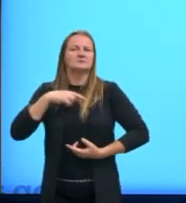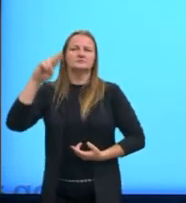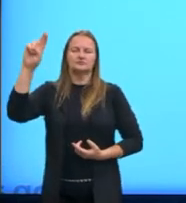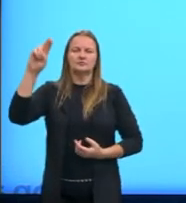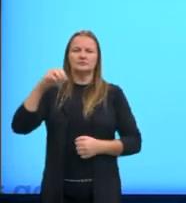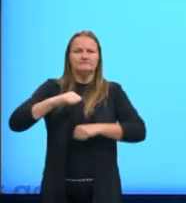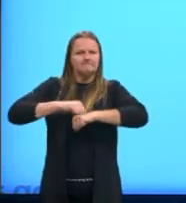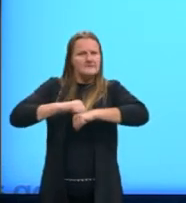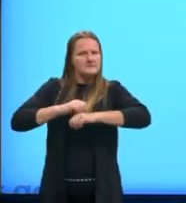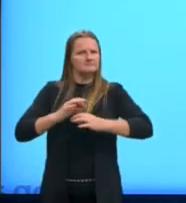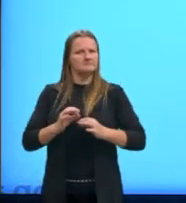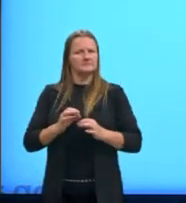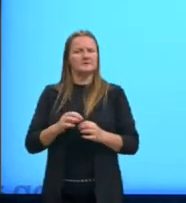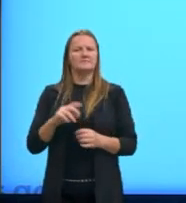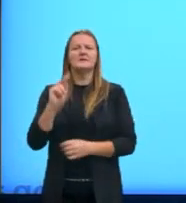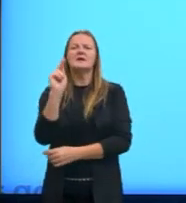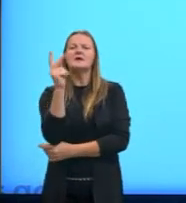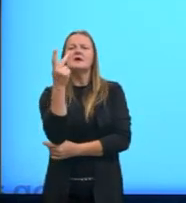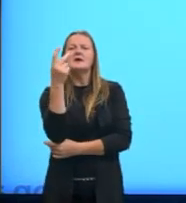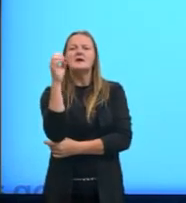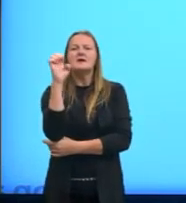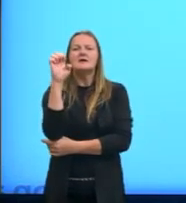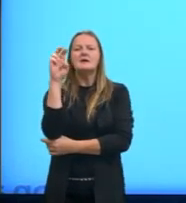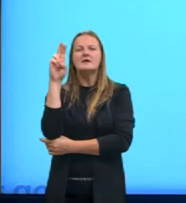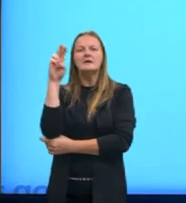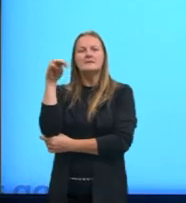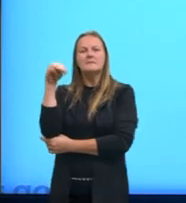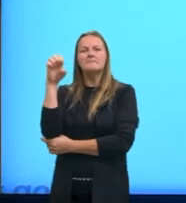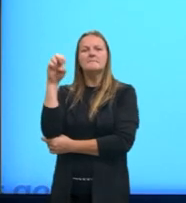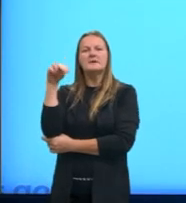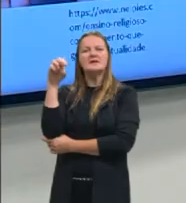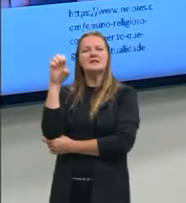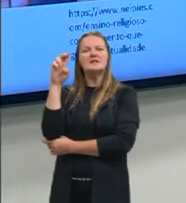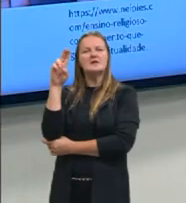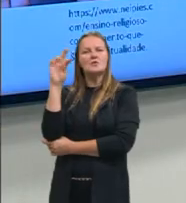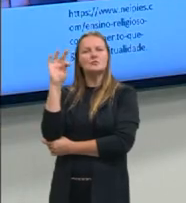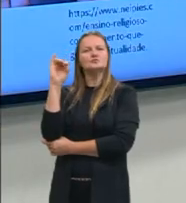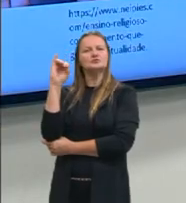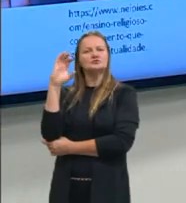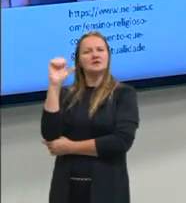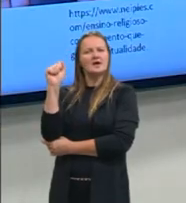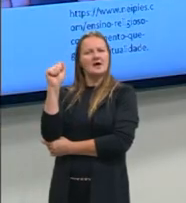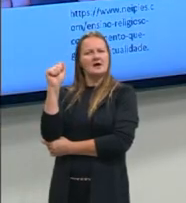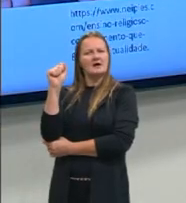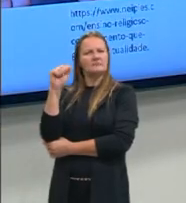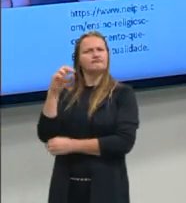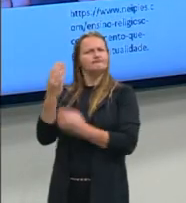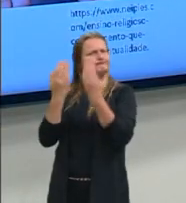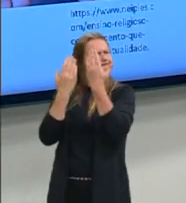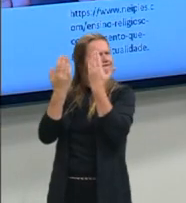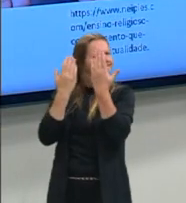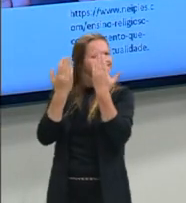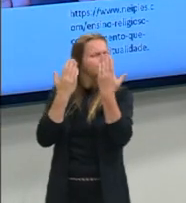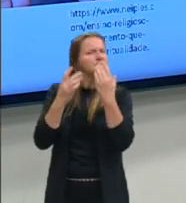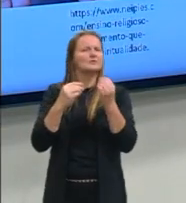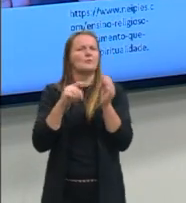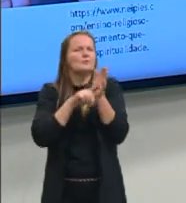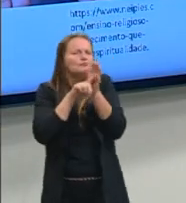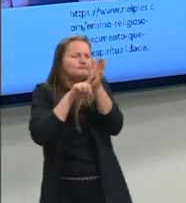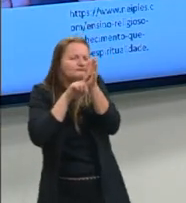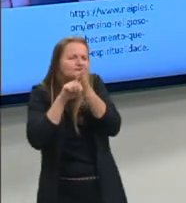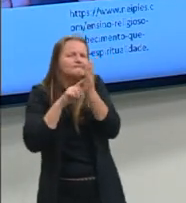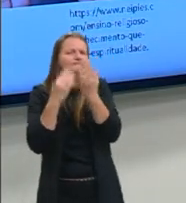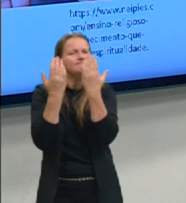talvez com uma hermenêutica é a mal feita né uma interpretação um tanto duvidosa que é